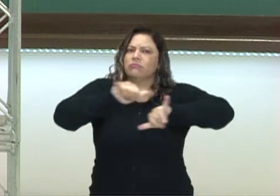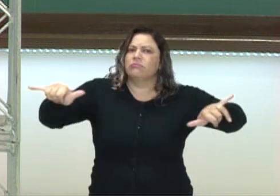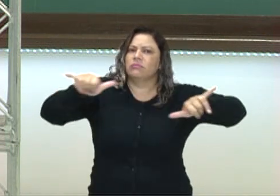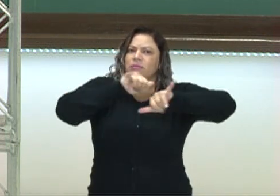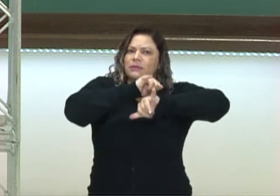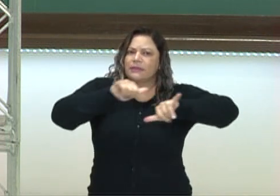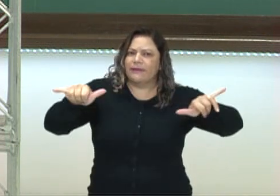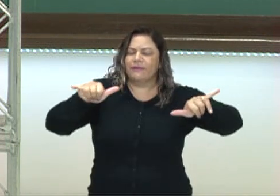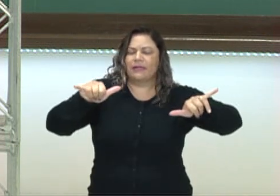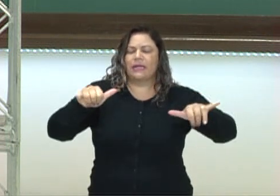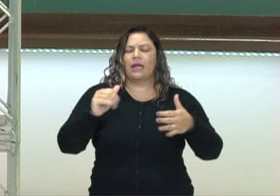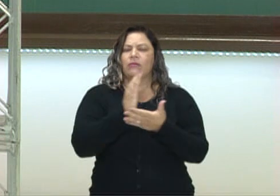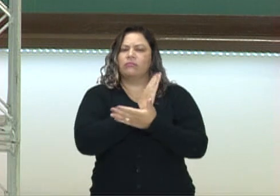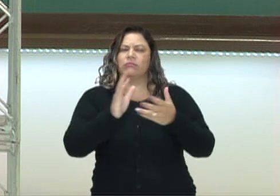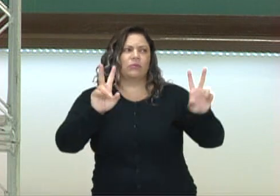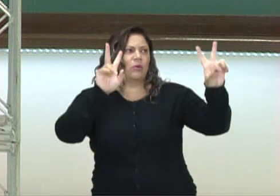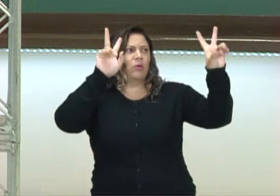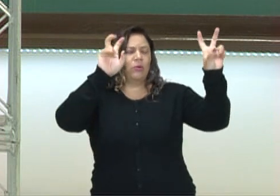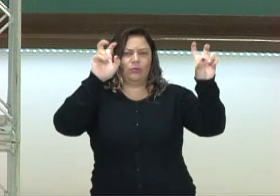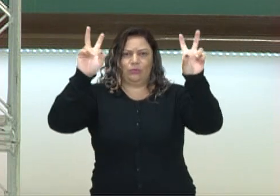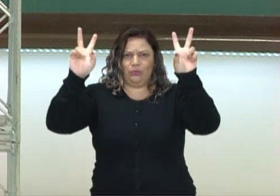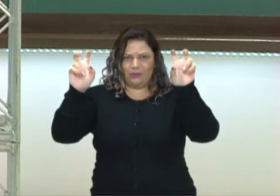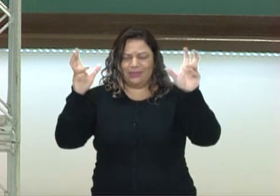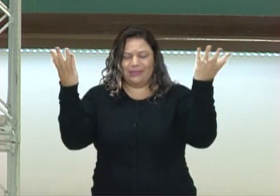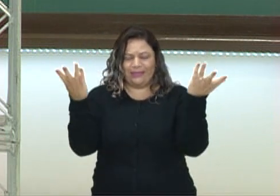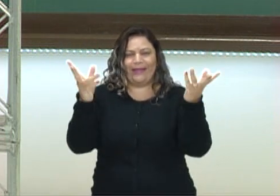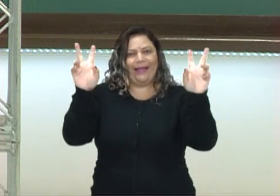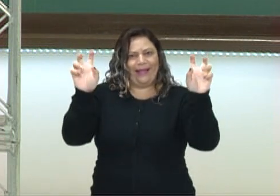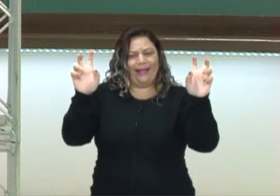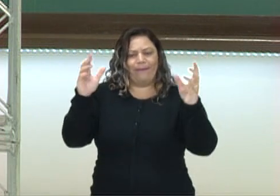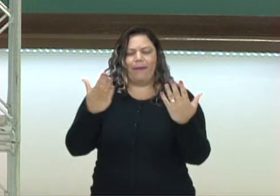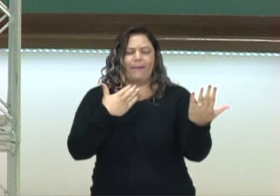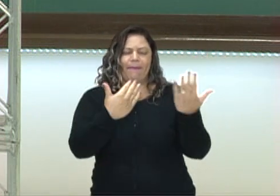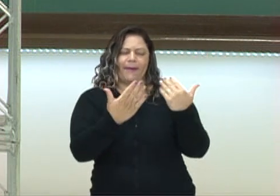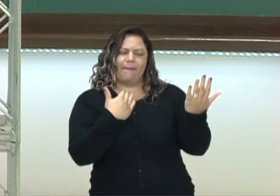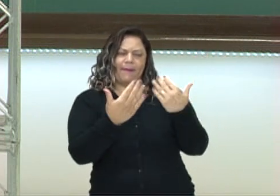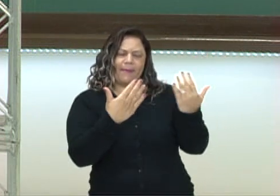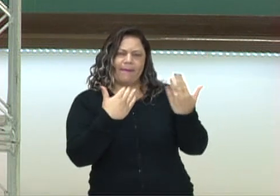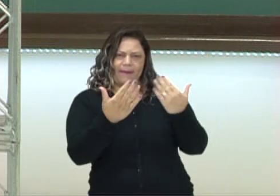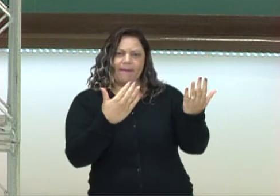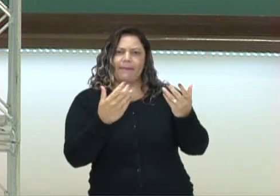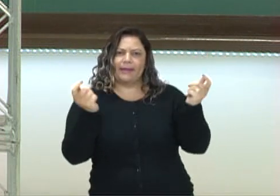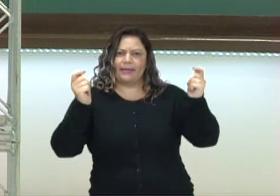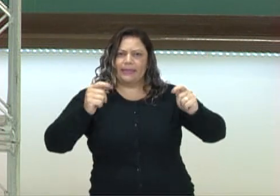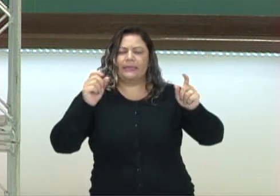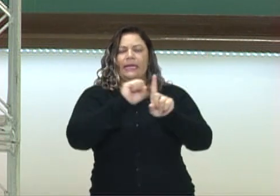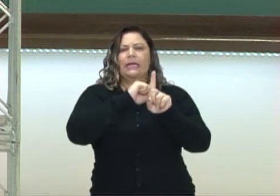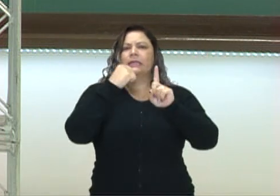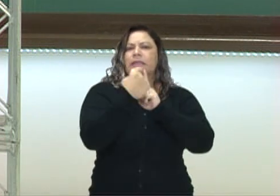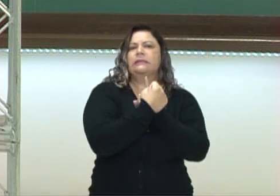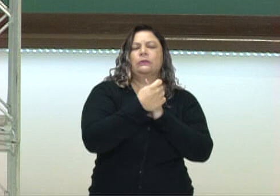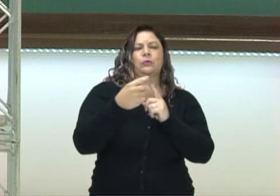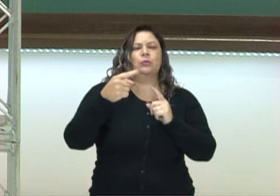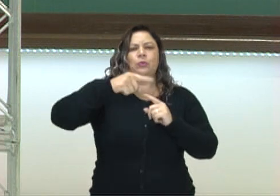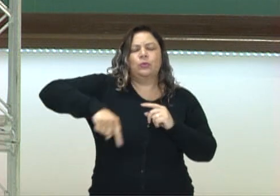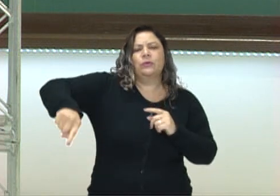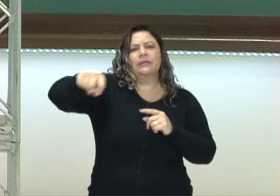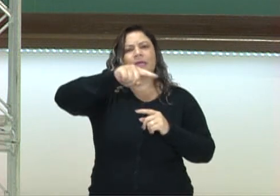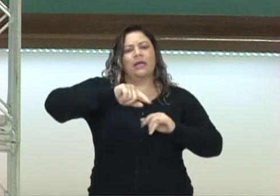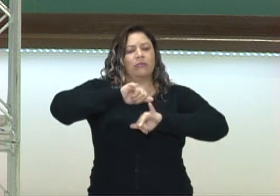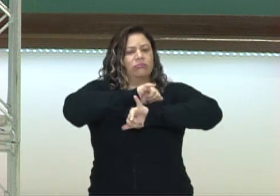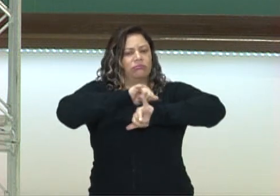sobre algum tema, algum assunto que está sendo muito debatido, muito em alta na sociedade, ou ainda